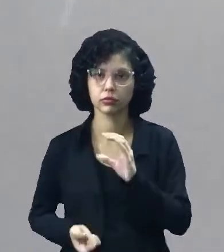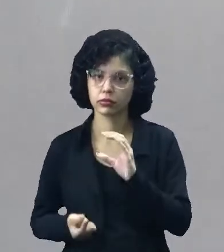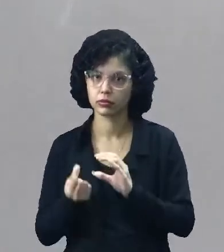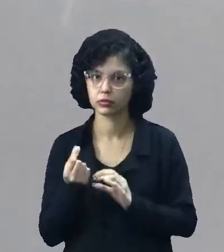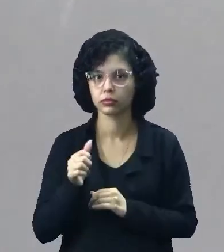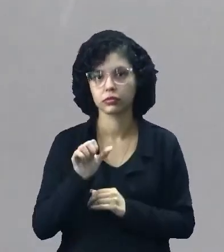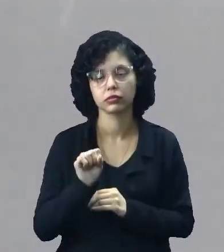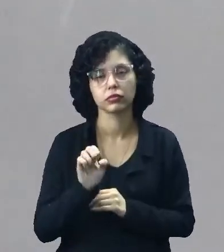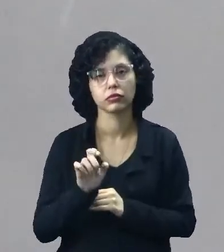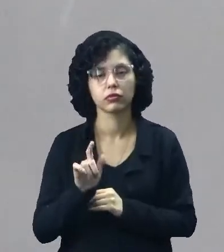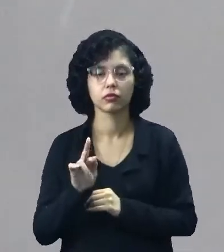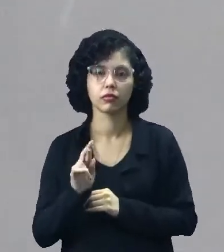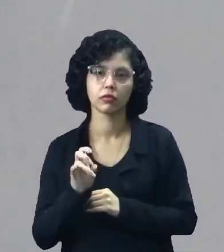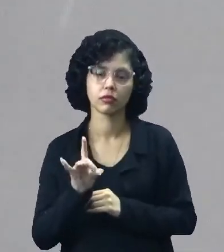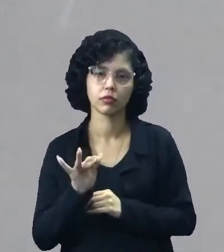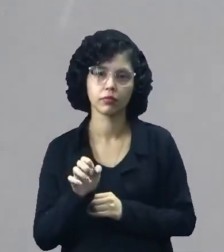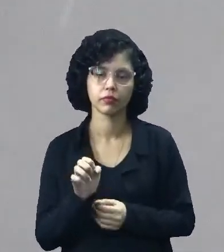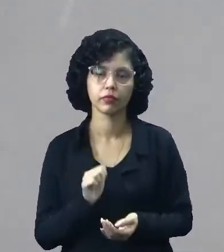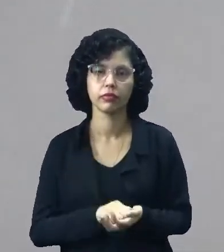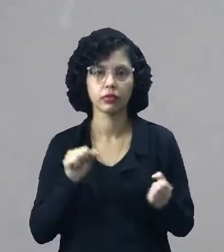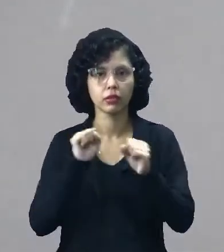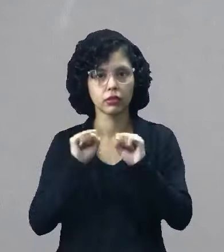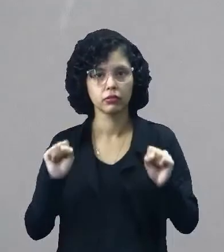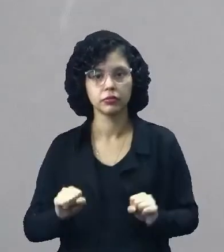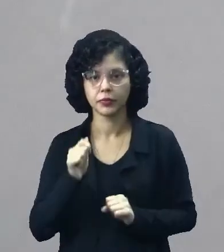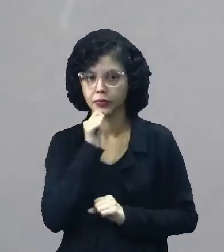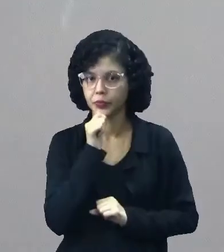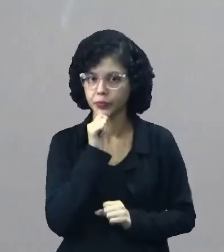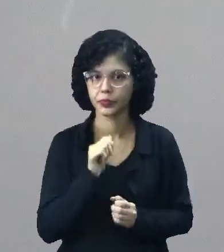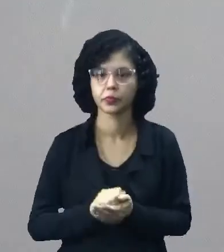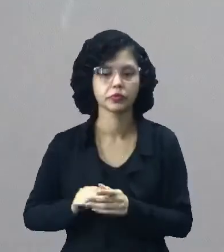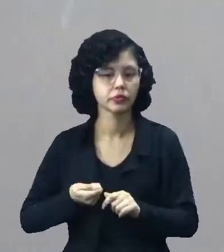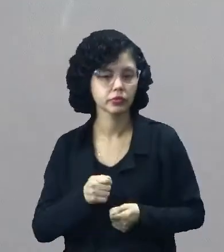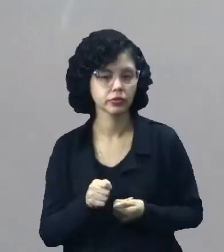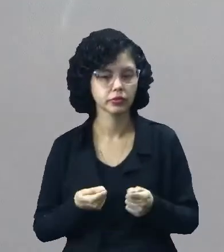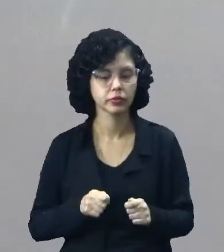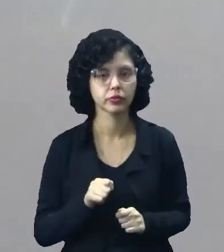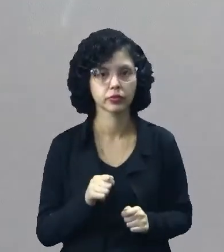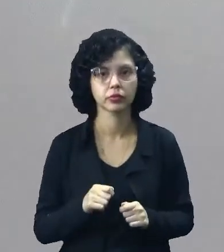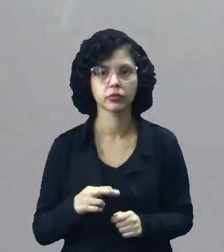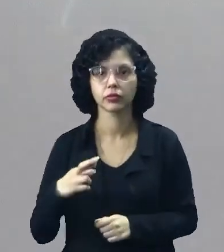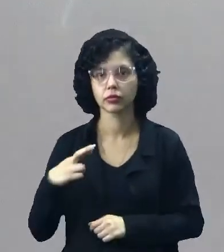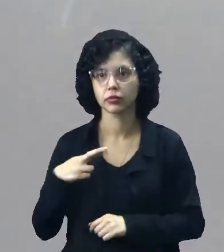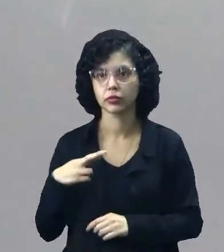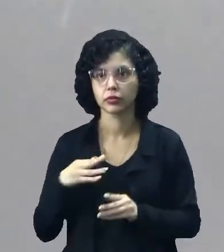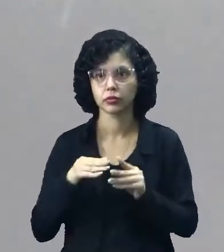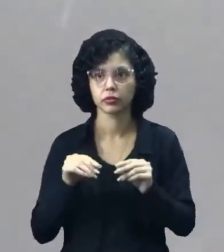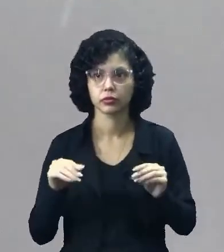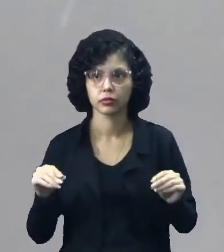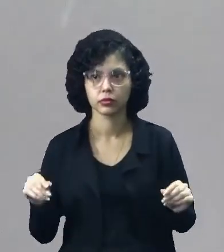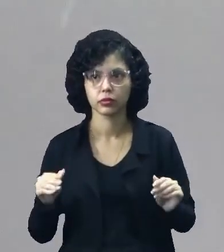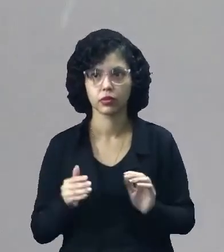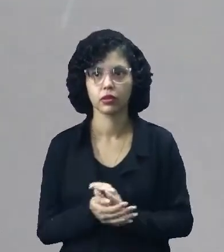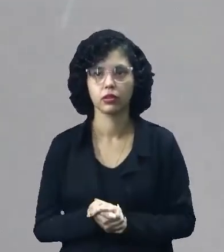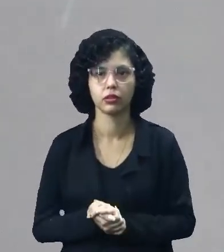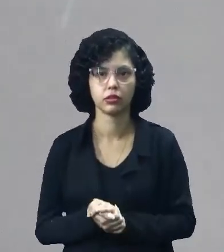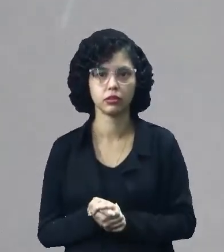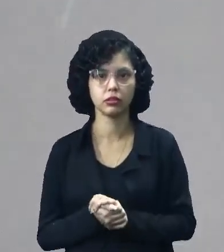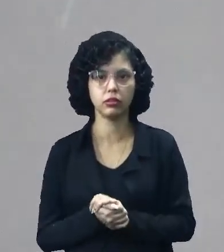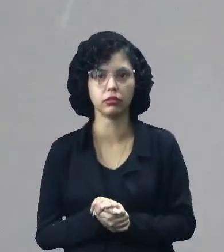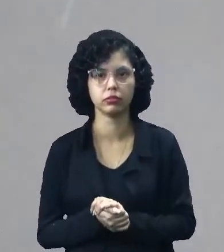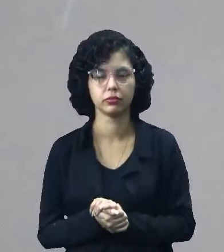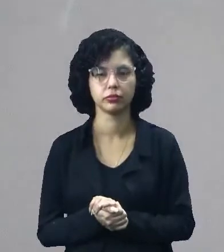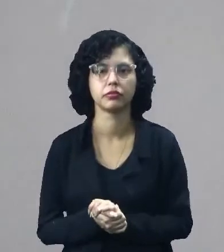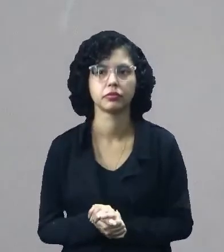selvagem. Existe aqui no sistema capitalista a predominância da propriedade privada, ou seja, né,